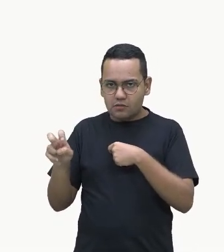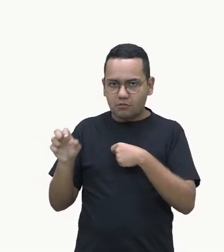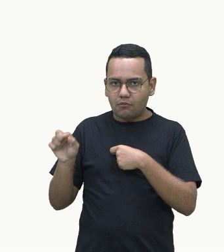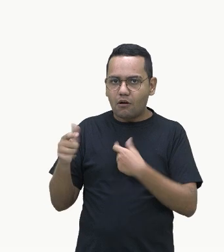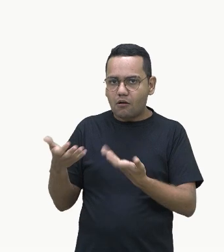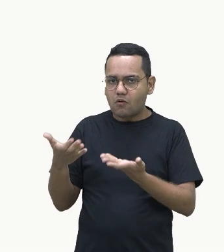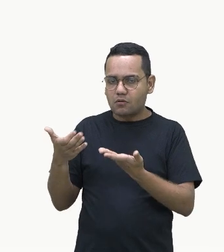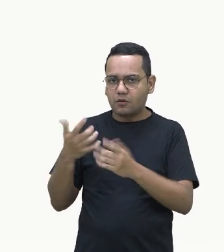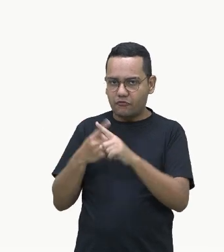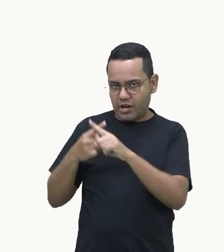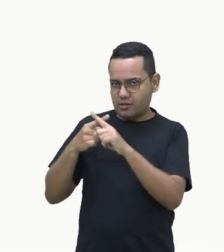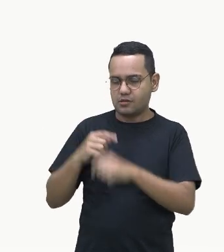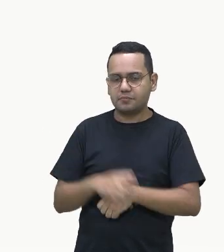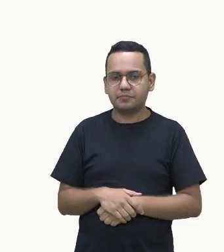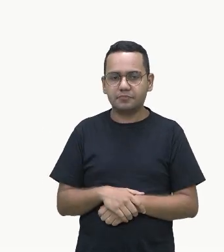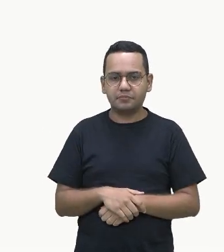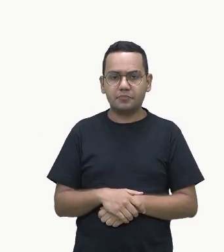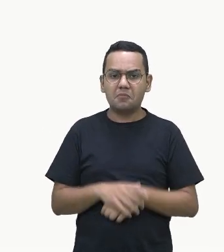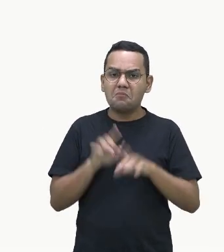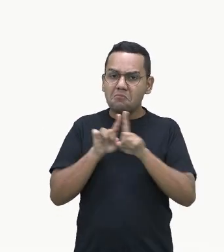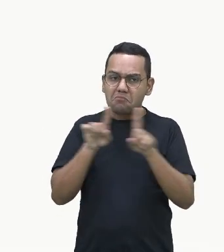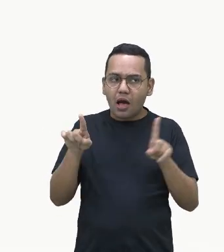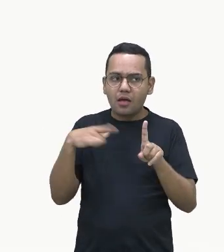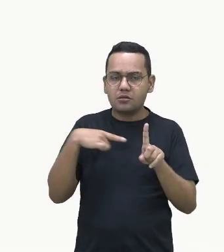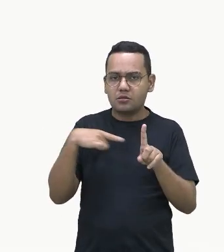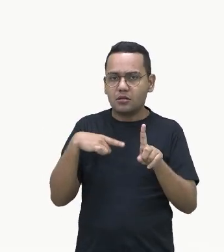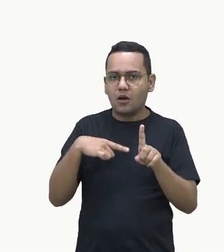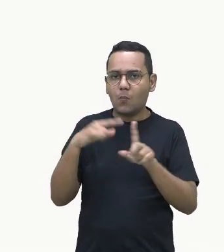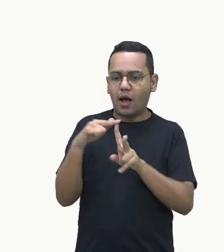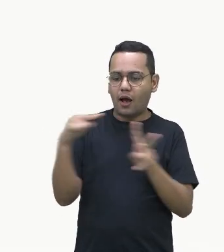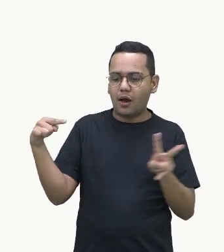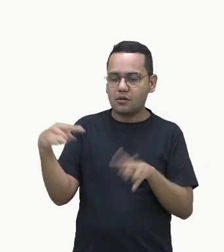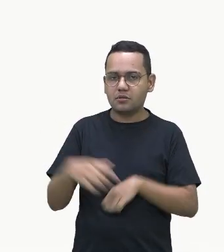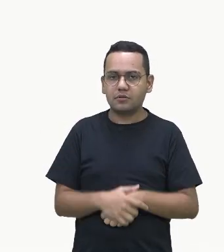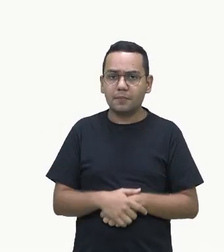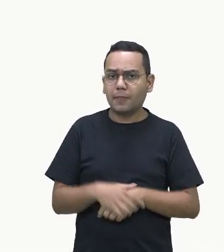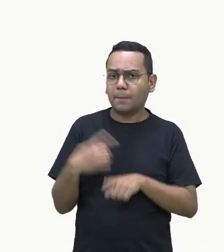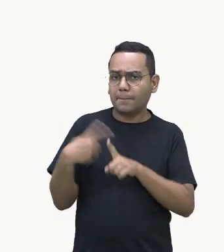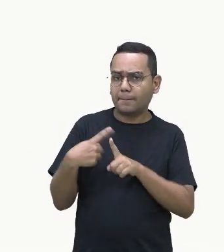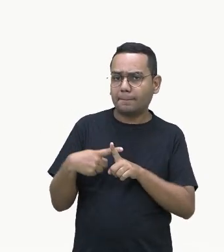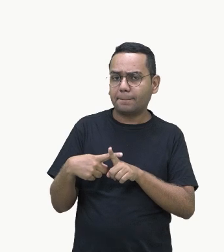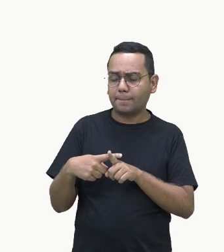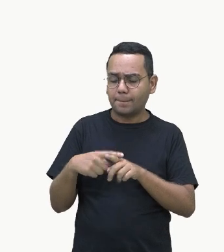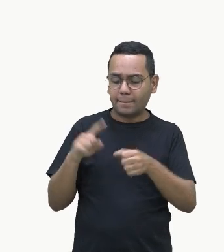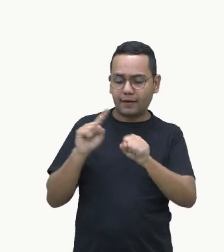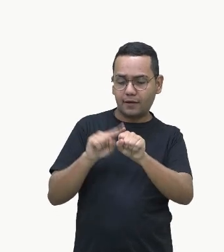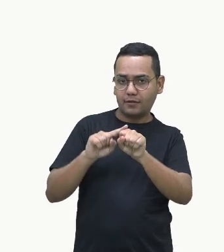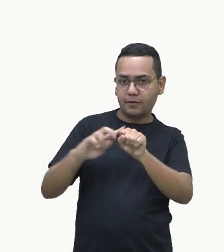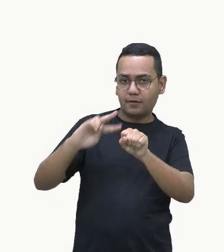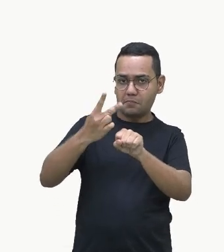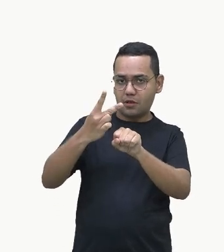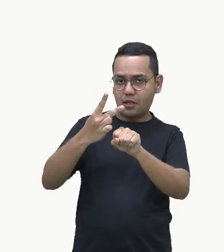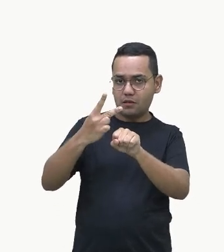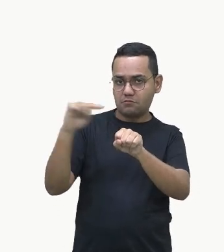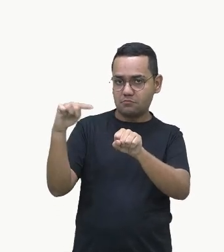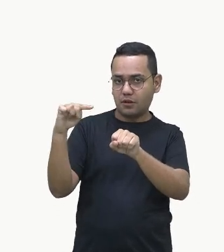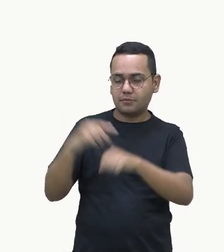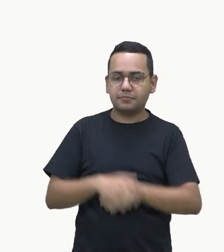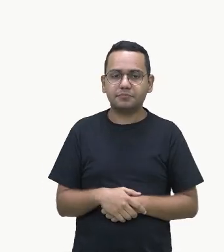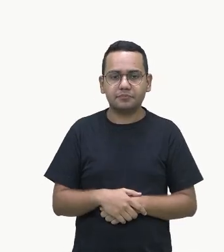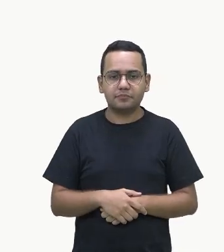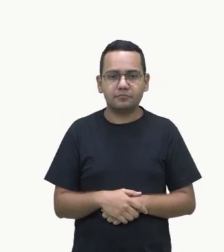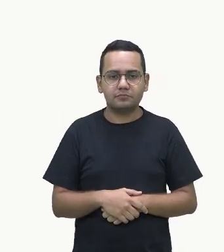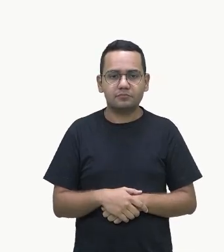quê? Perceba que o 2 aqui é um expoente, não é? Aí é uma potência. Para eliminar,